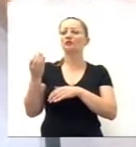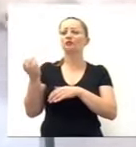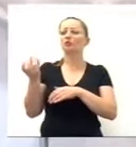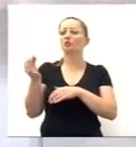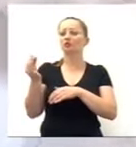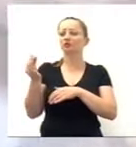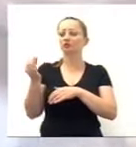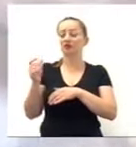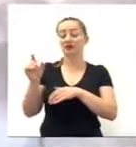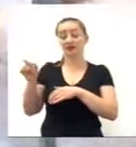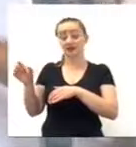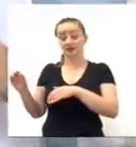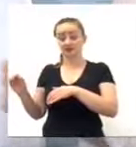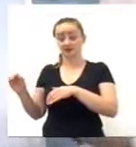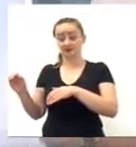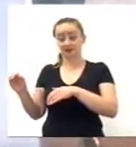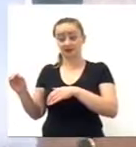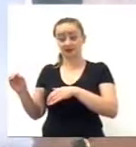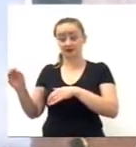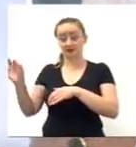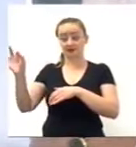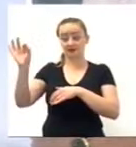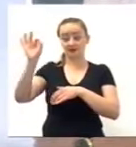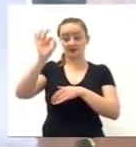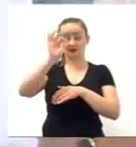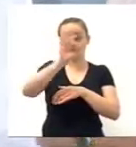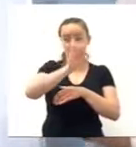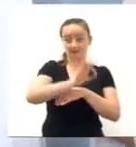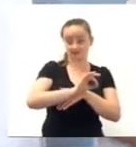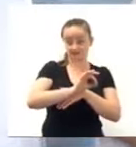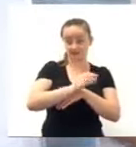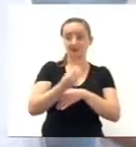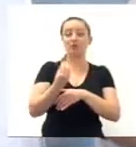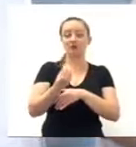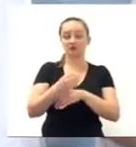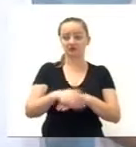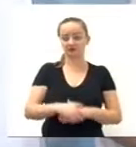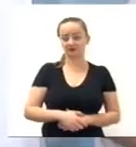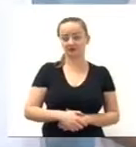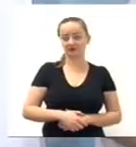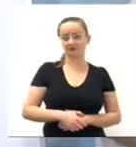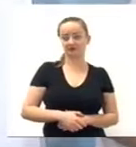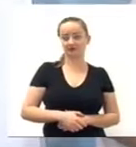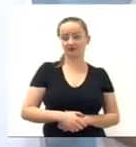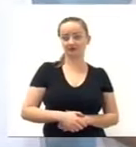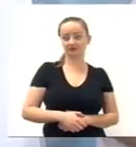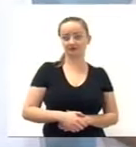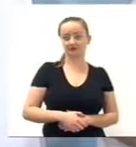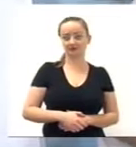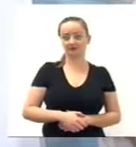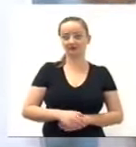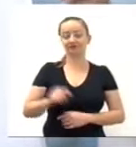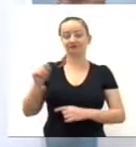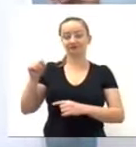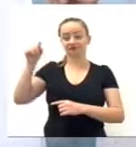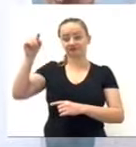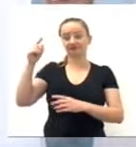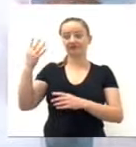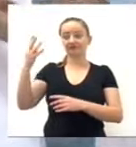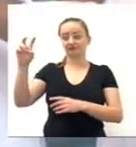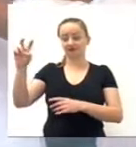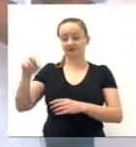De 0 até esse ponto aqui, né? Daqui até aqui eu já sei que é 45